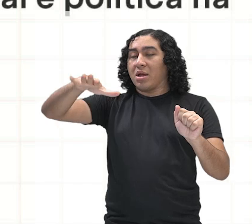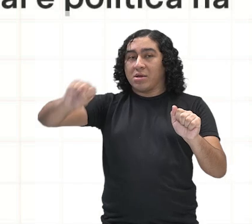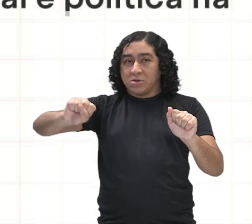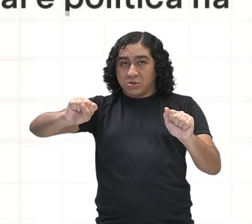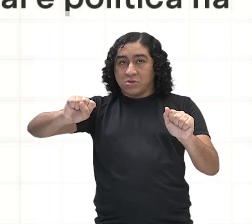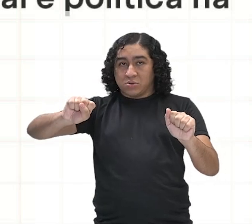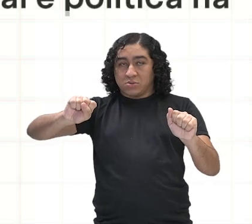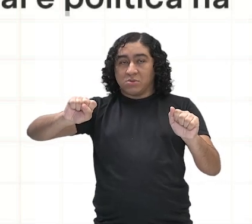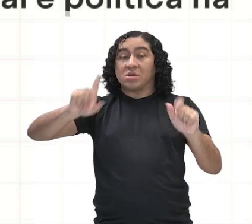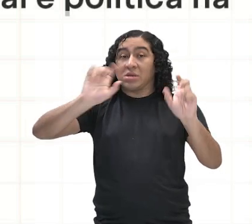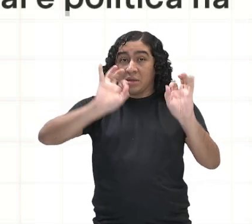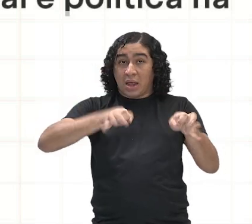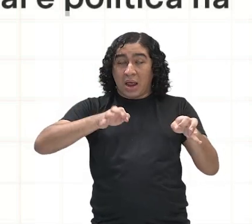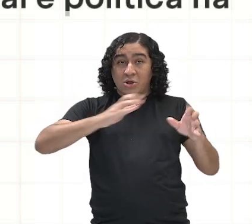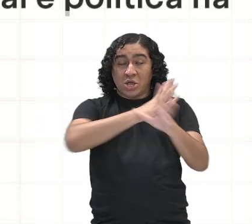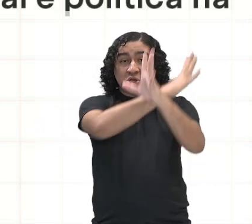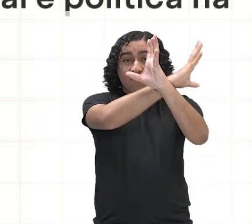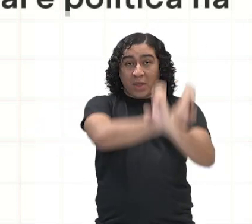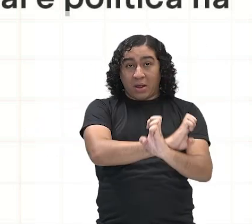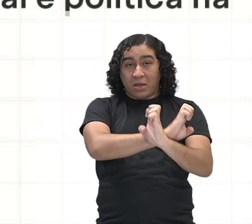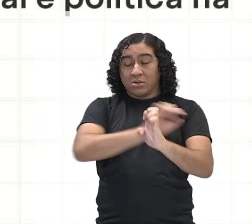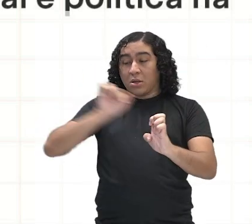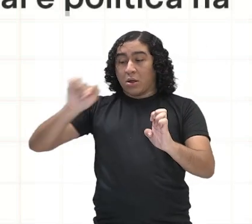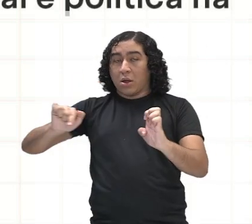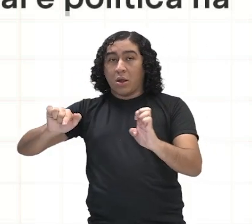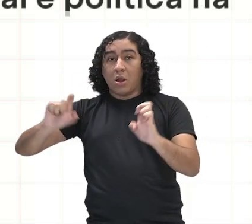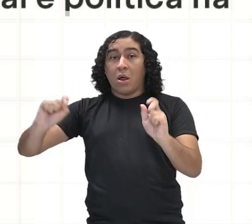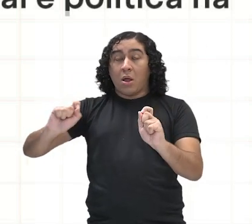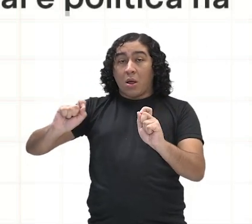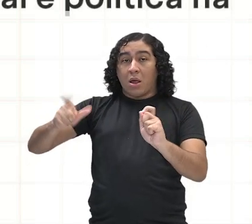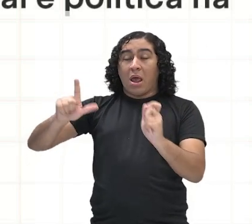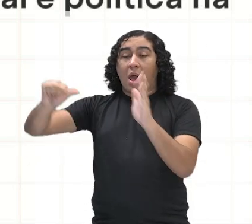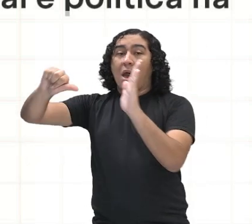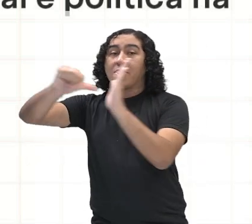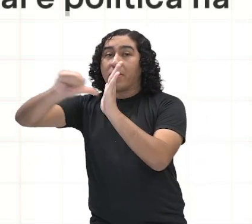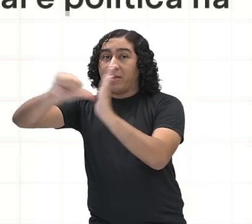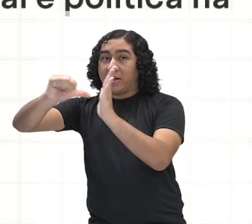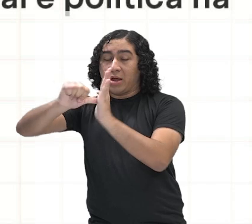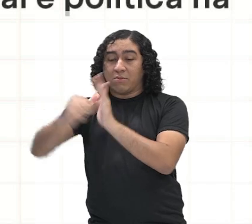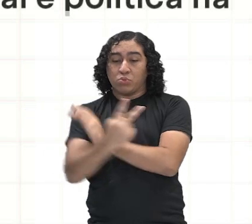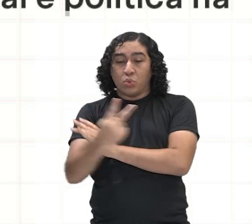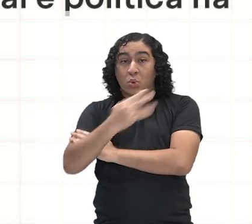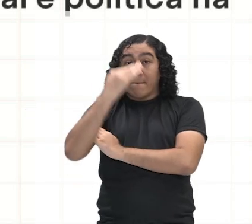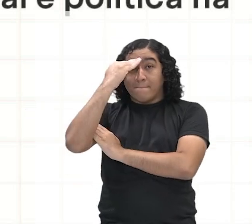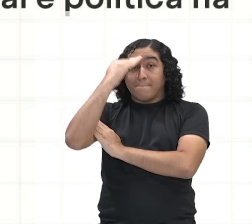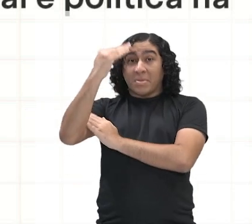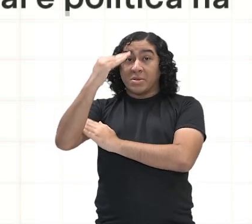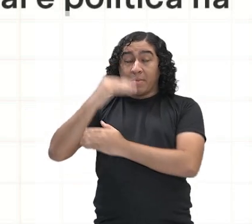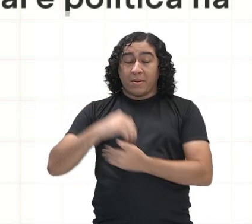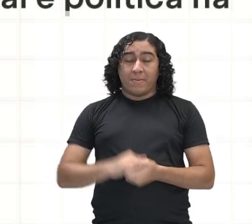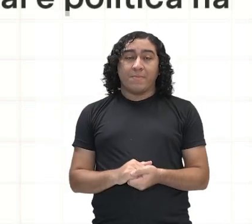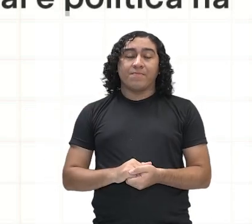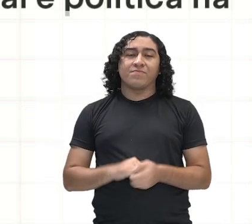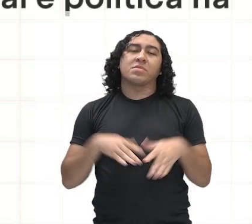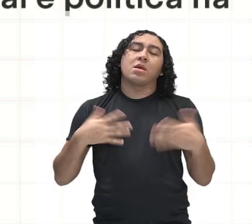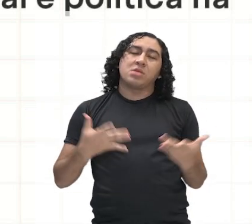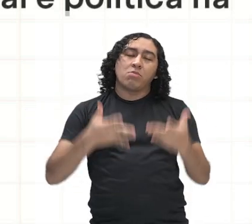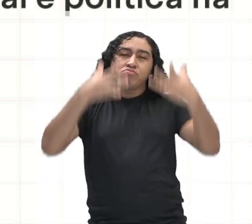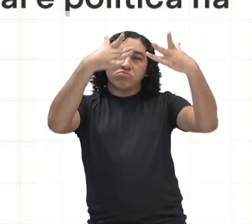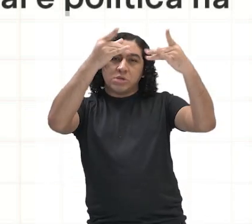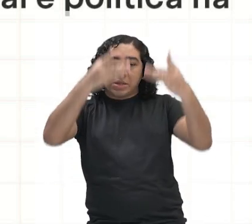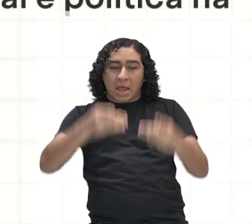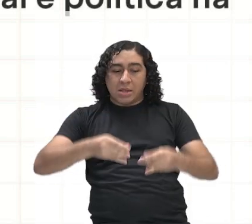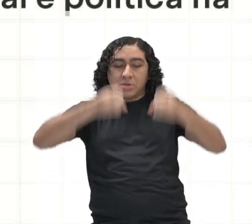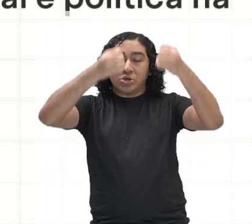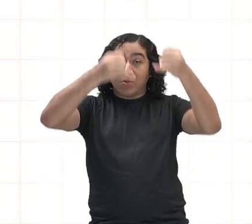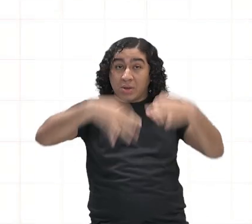duas grandes cidades-estados, então, desse período, ok? Vamos, então, olha só, falar, então, aí um pouco, caracterizar, então,